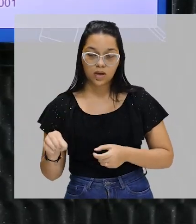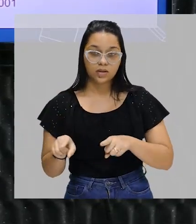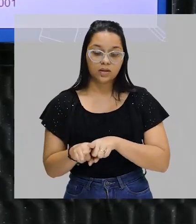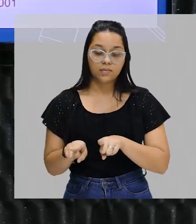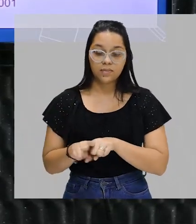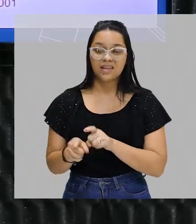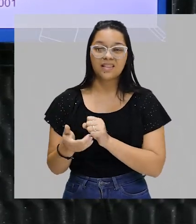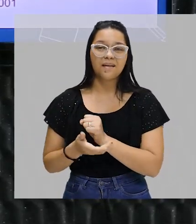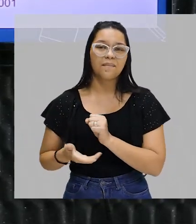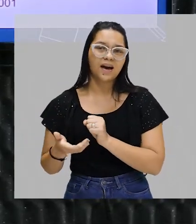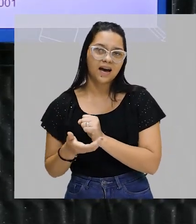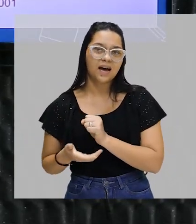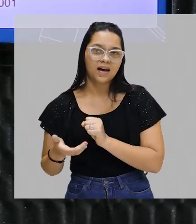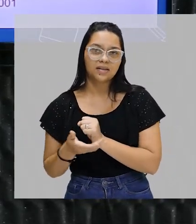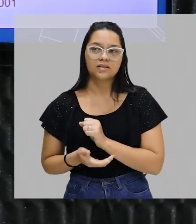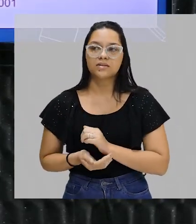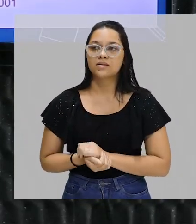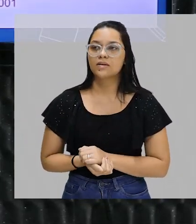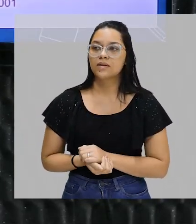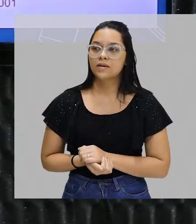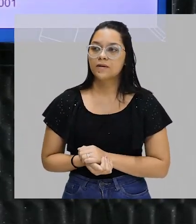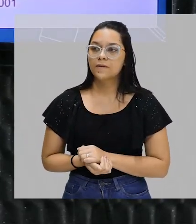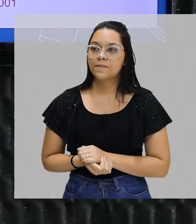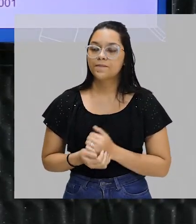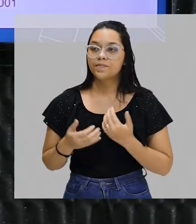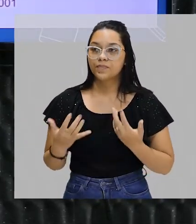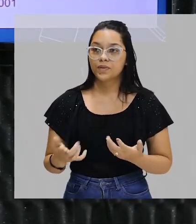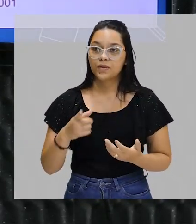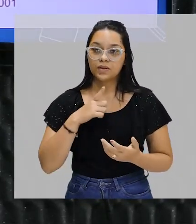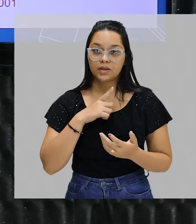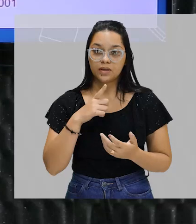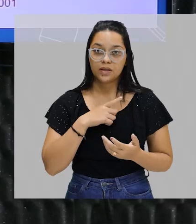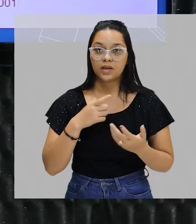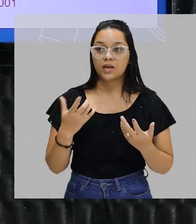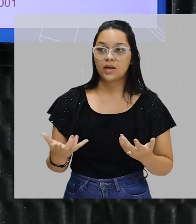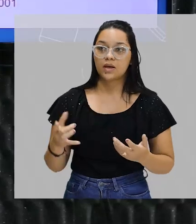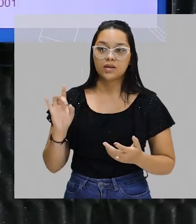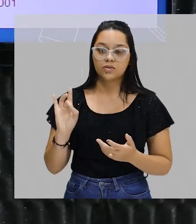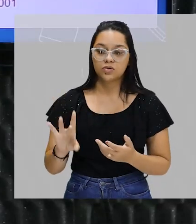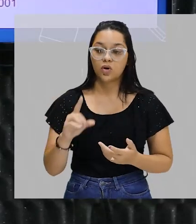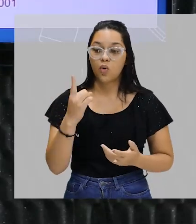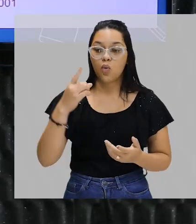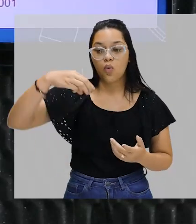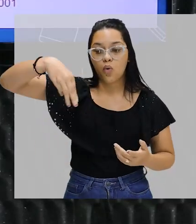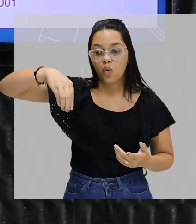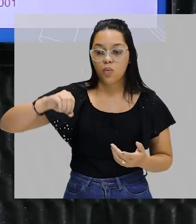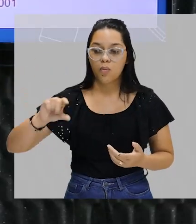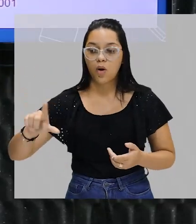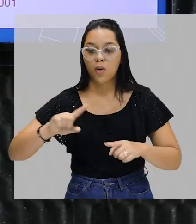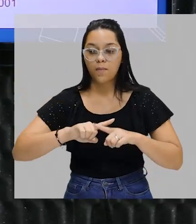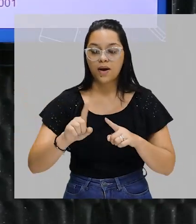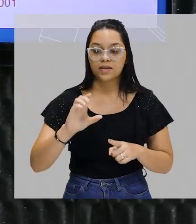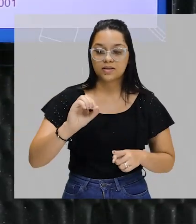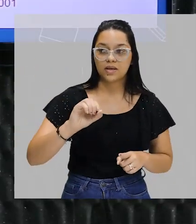da base, tá certo? Então, aqui, na verdade, não vai ser 1 mol, vai ser